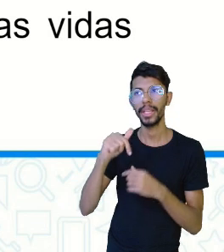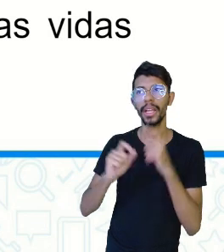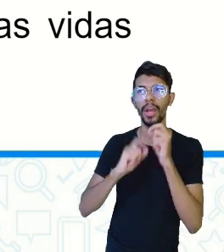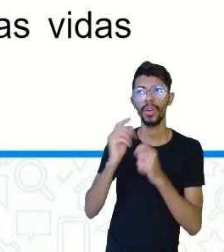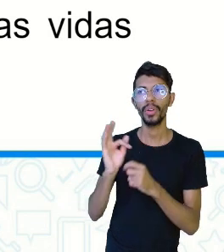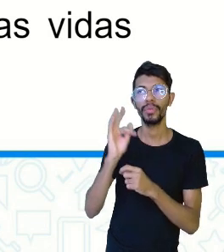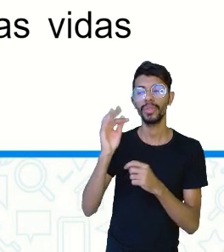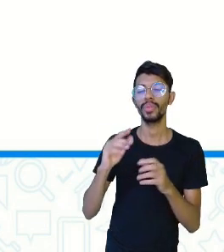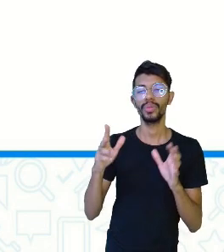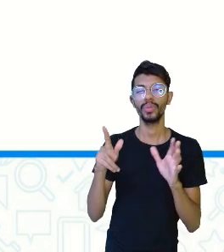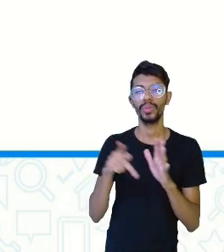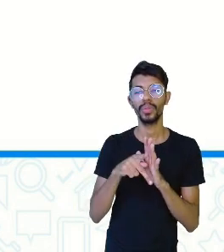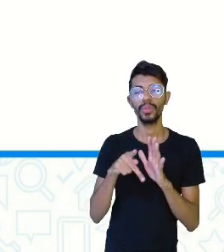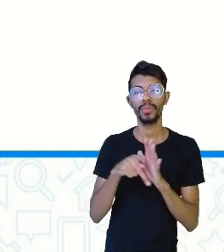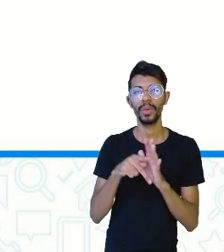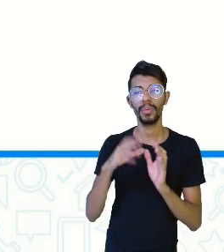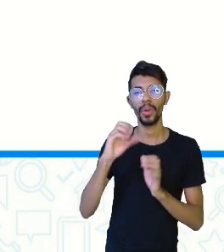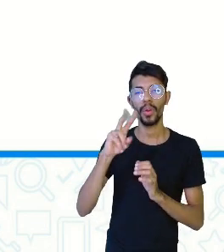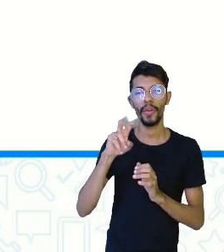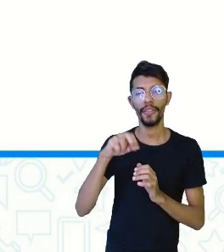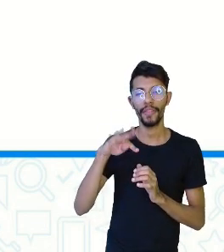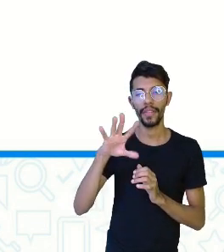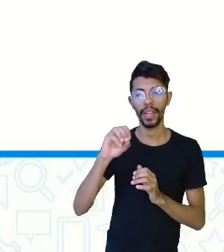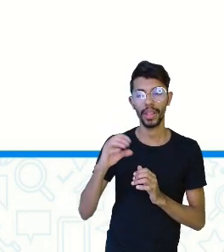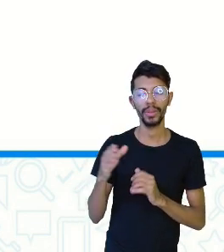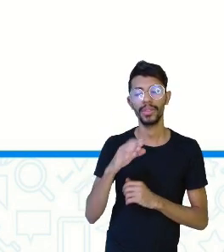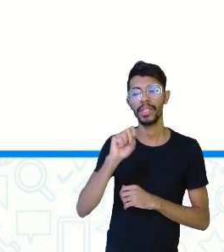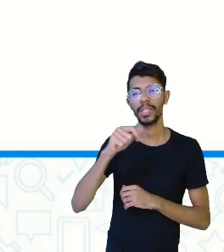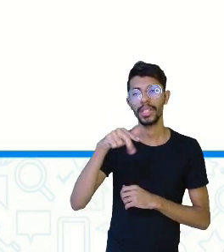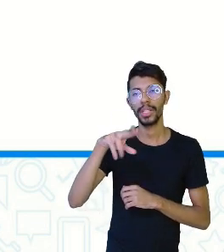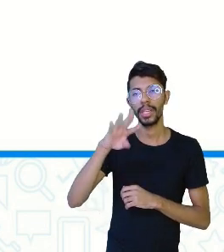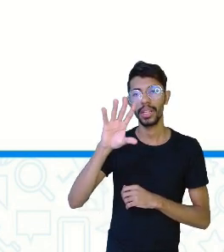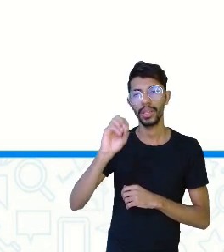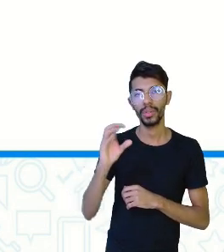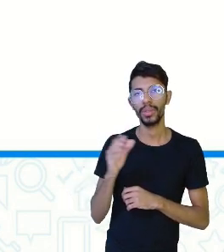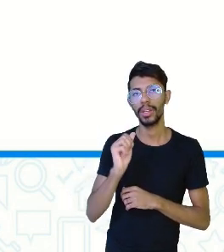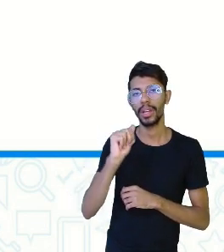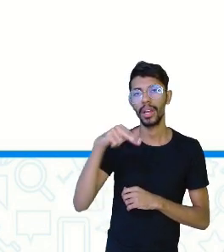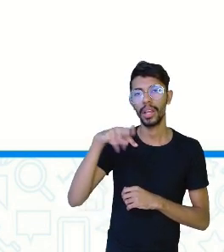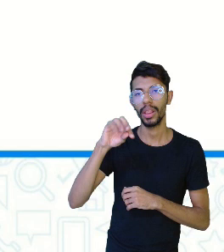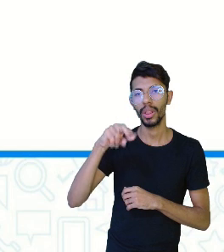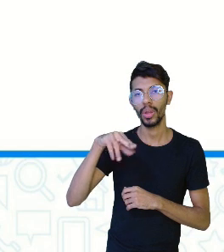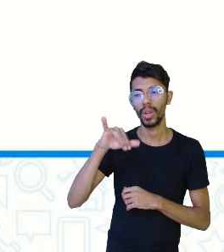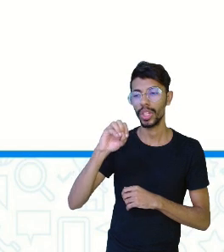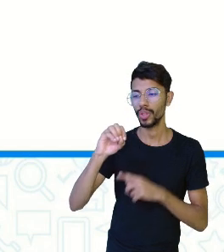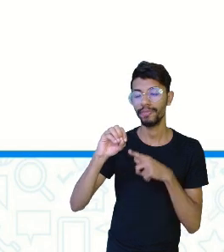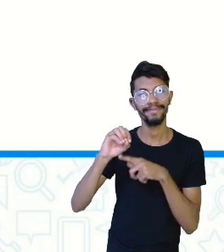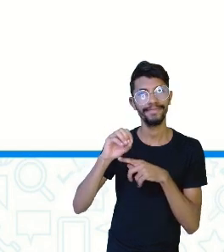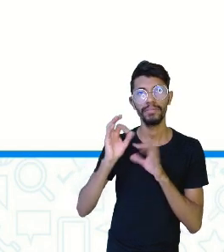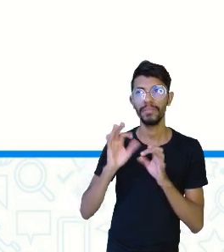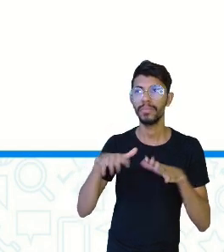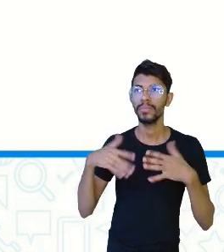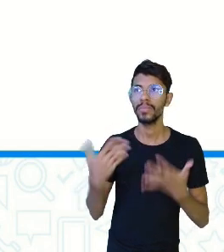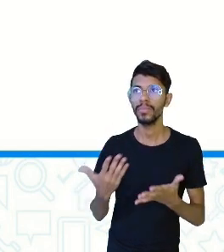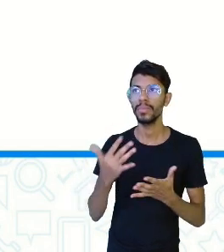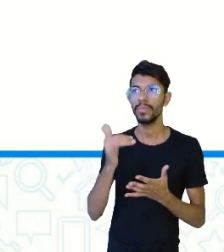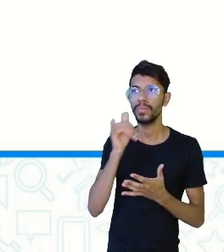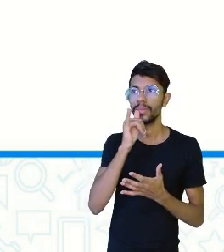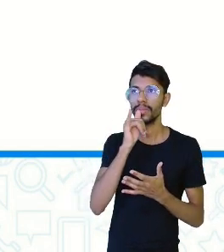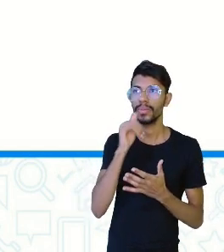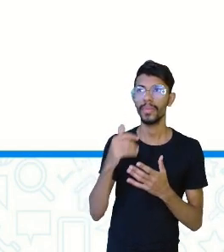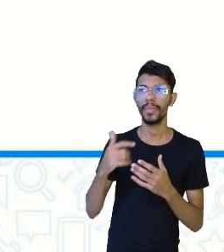de Santo Antônio. Então, os elementos interiores todos receberam o revestimento do trabalho em